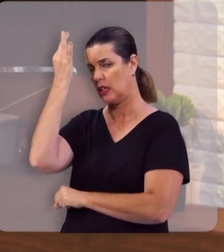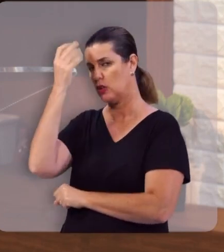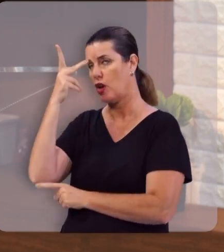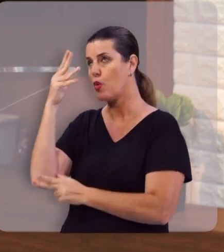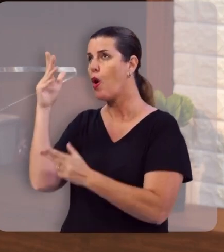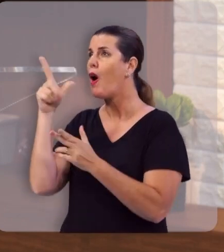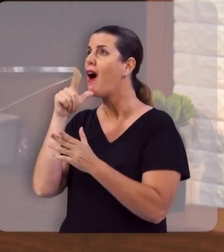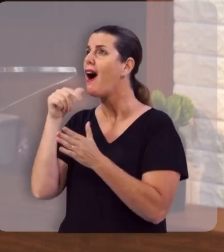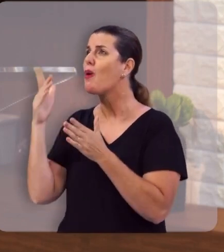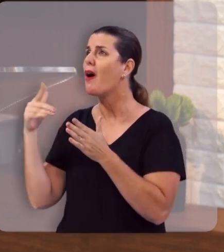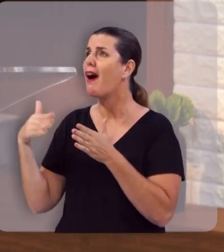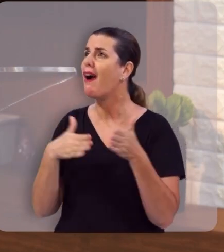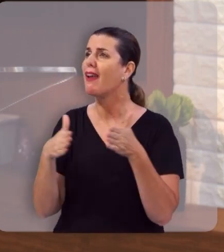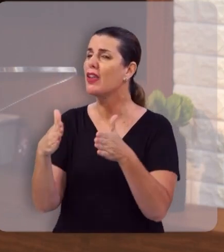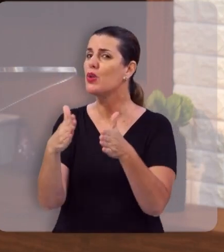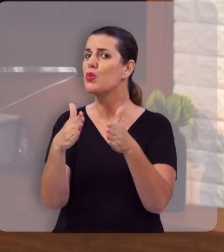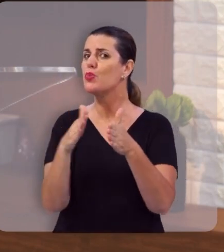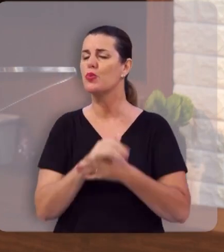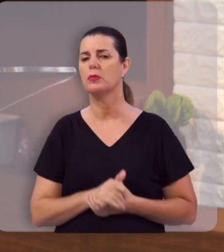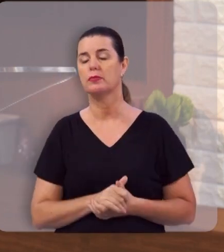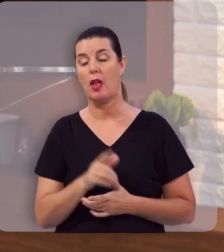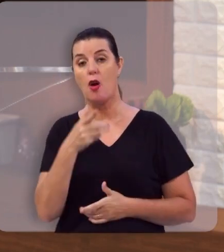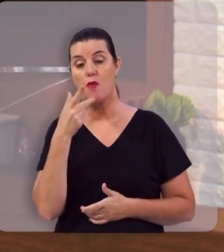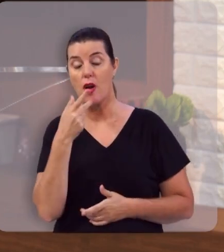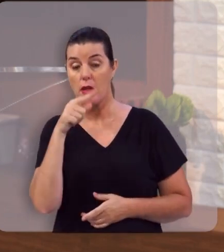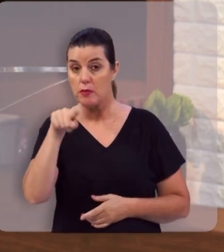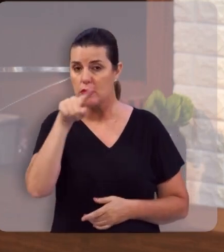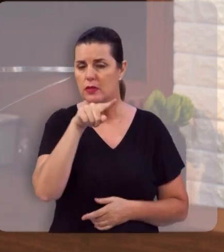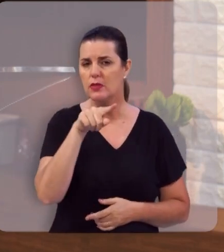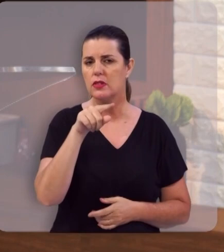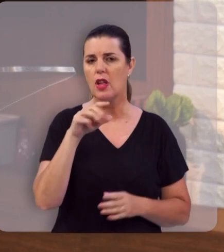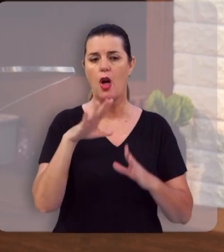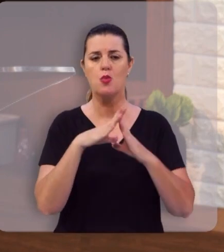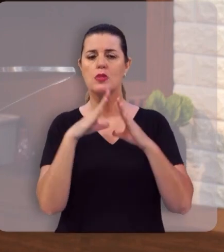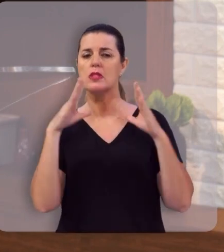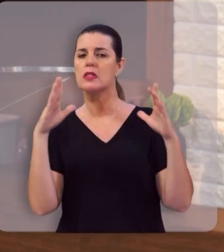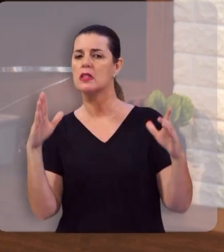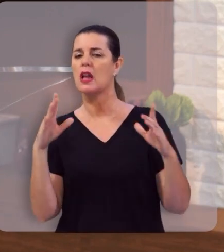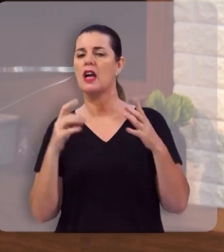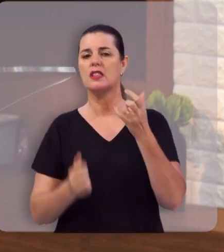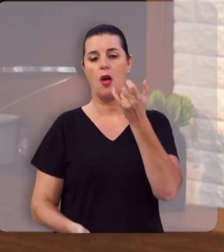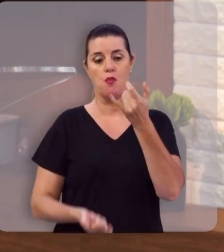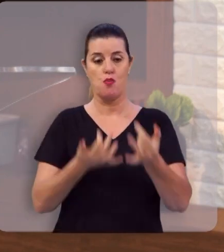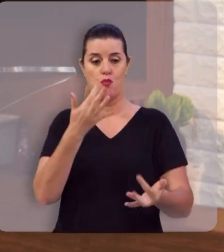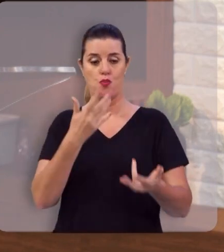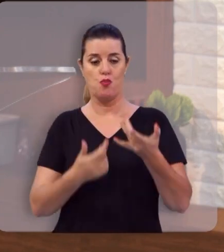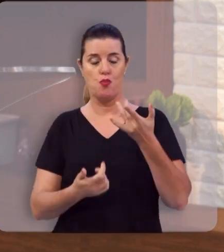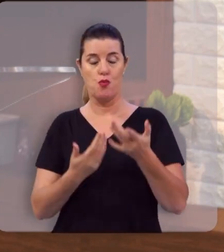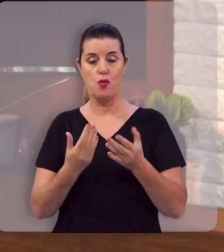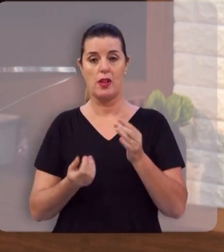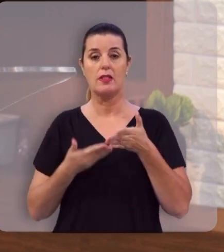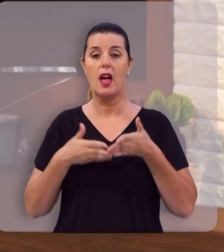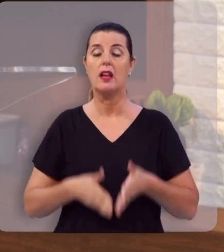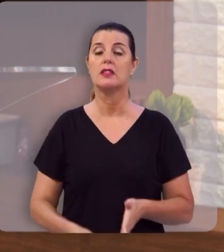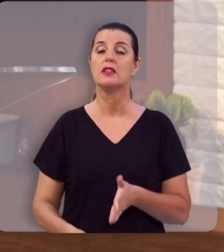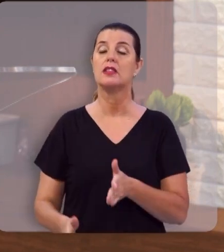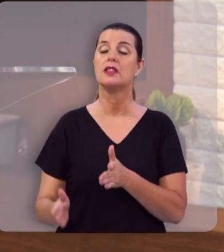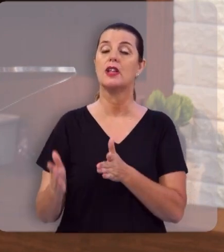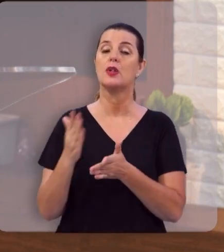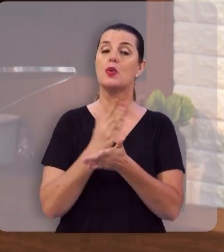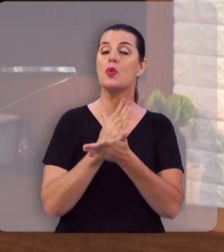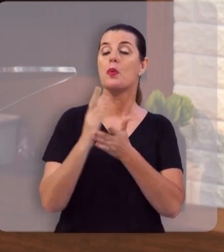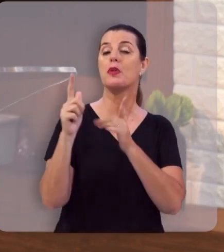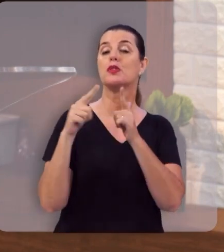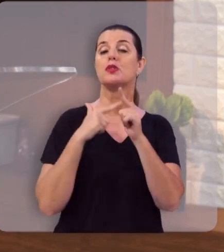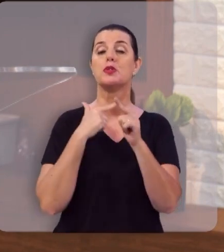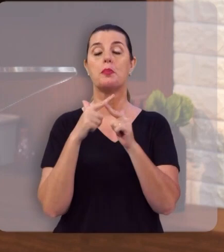do Neguebe. Eu quero dizer a você que os grandes avivamentos nasceram do ventre